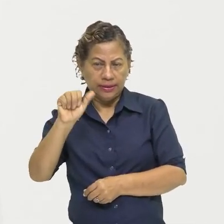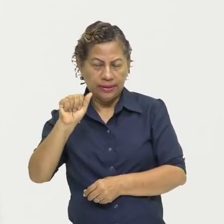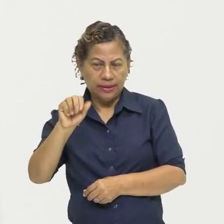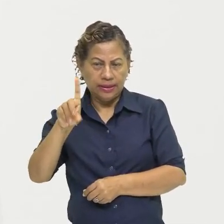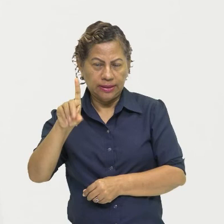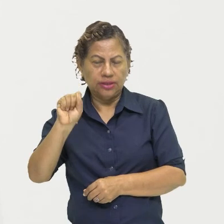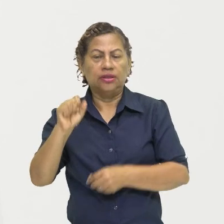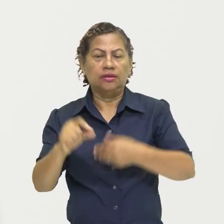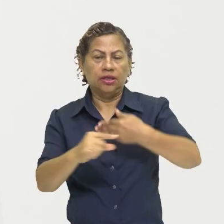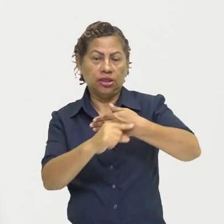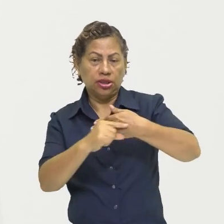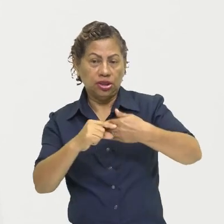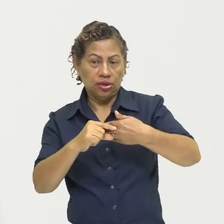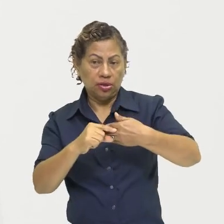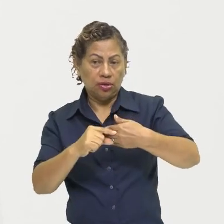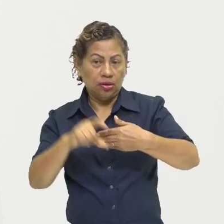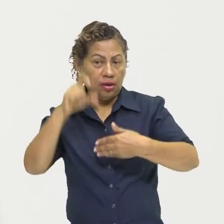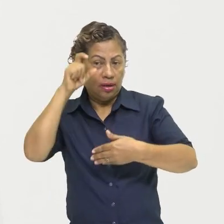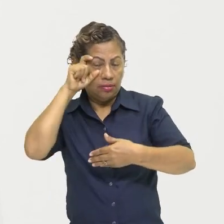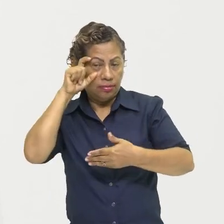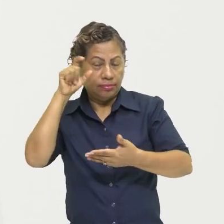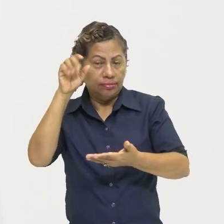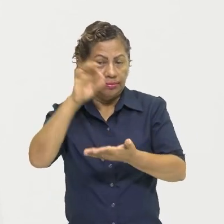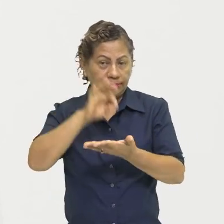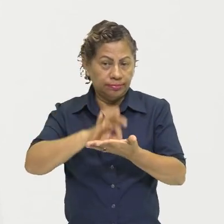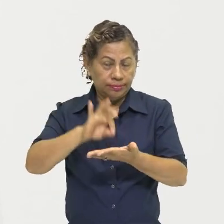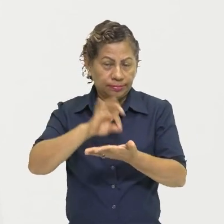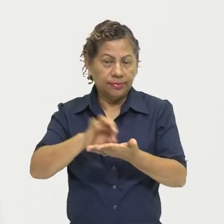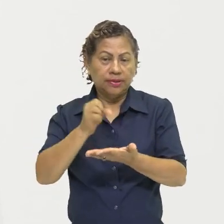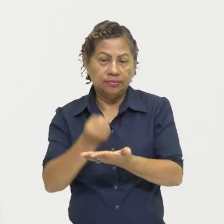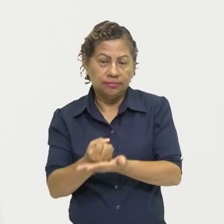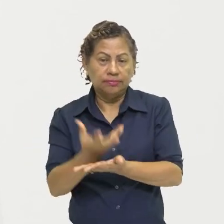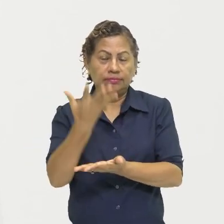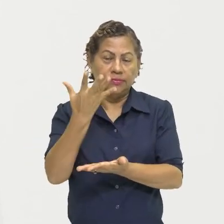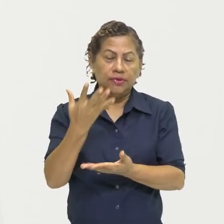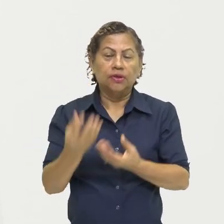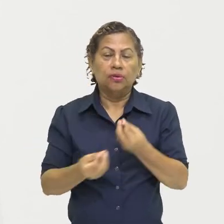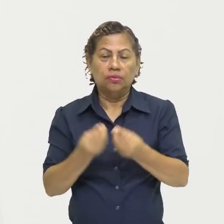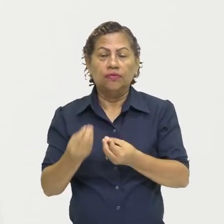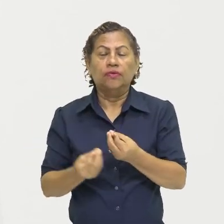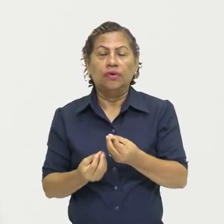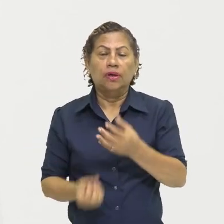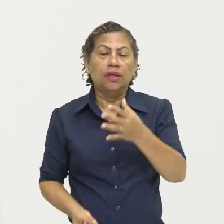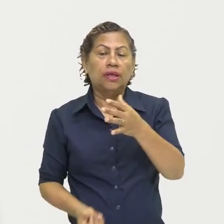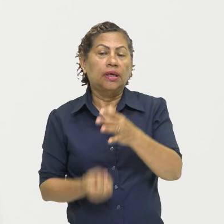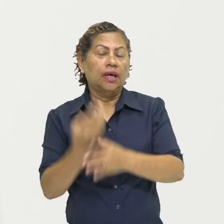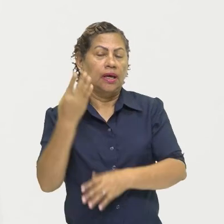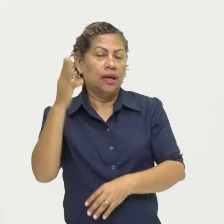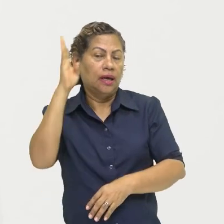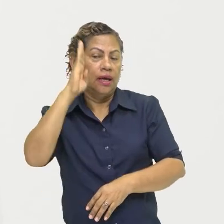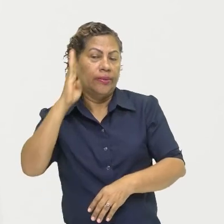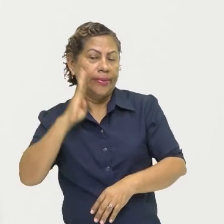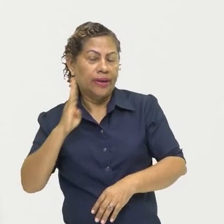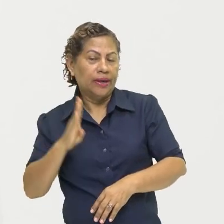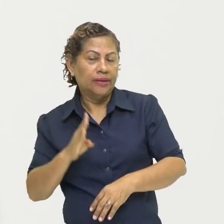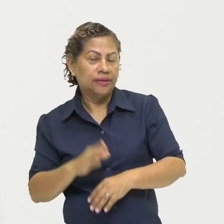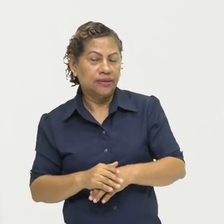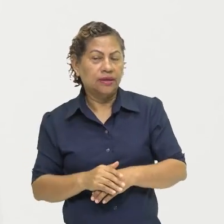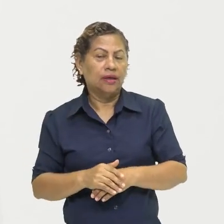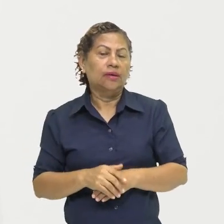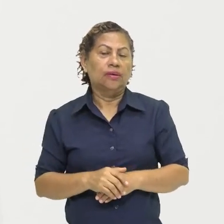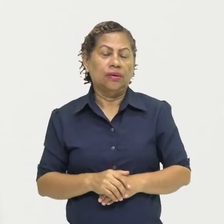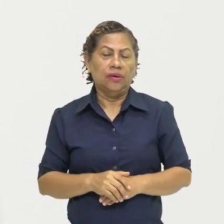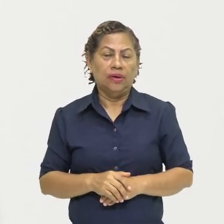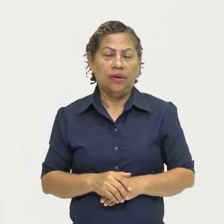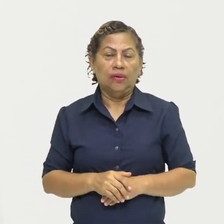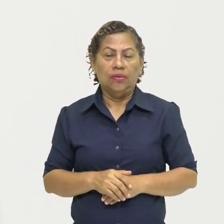da nossa gente, ou seja, aquele personagem que vai mostrar, né, a formação do Brasil, do índio, do branco e do negro, né?